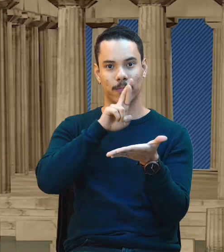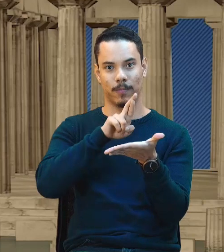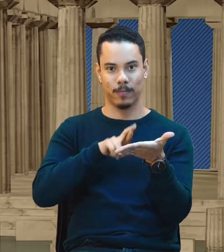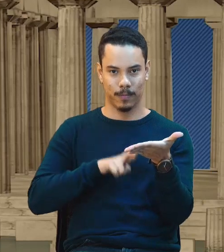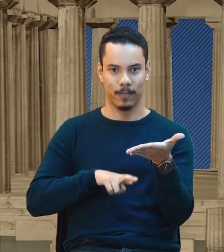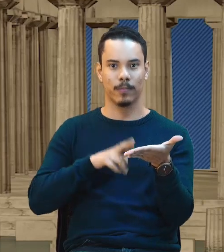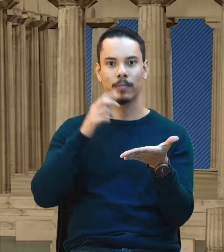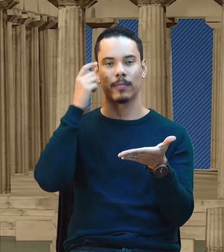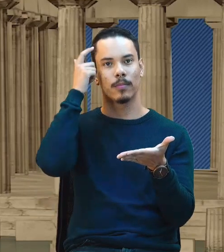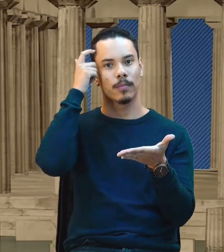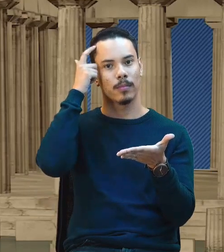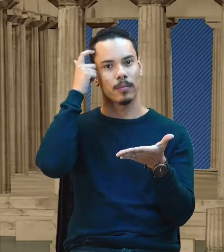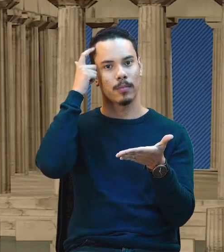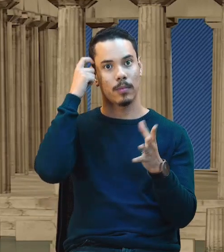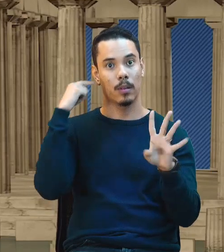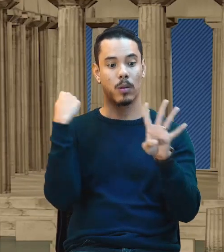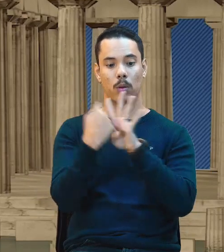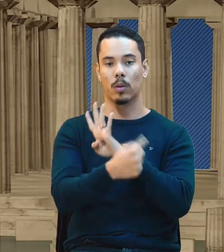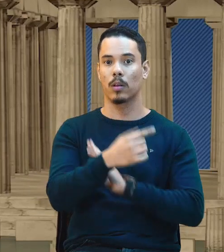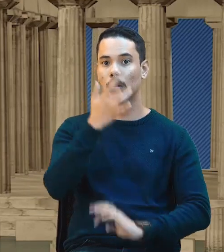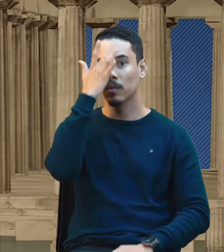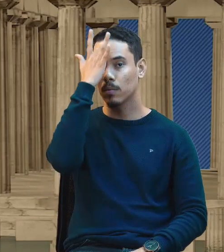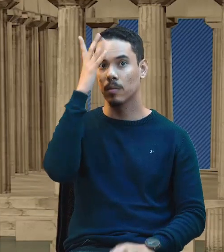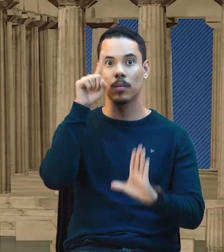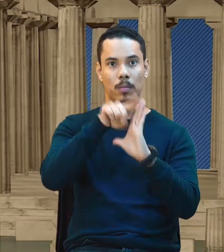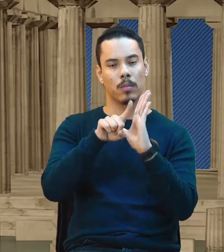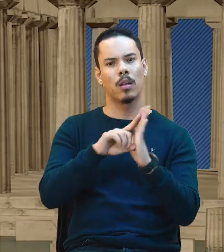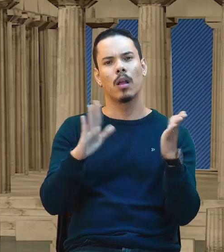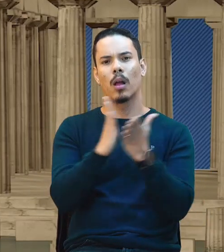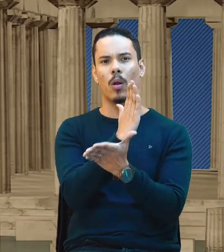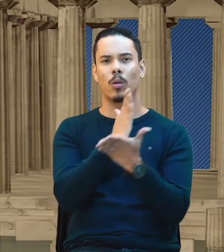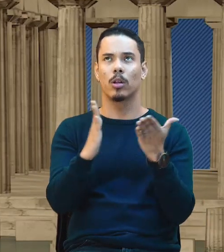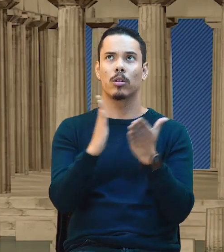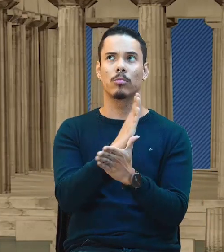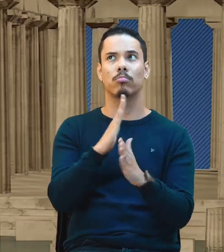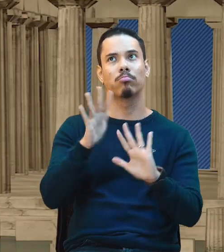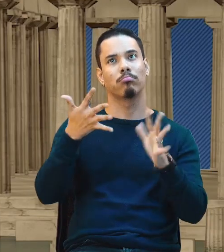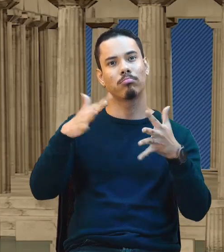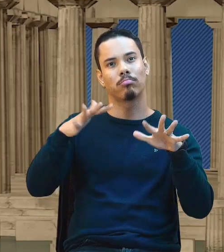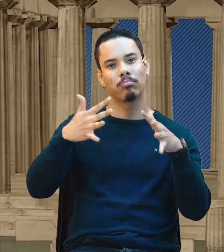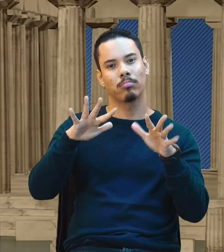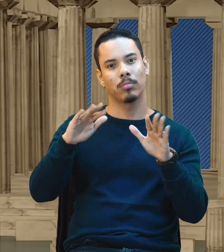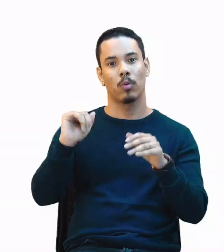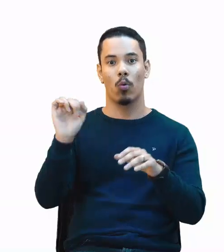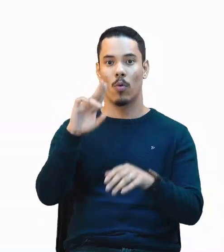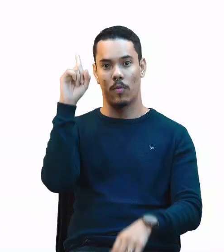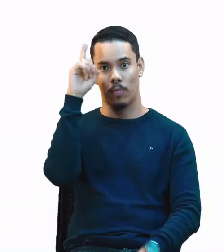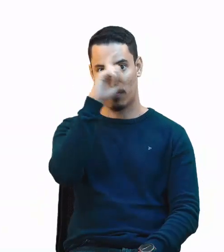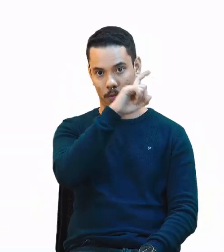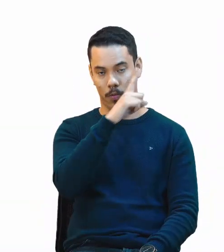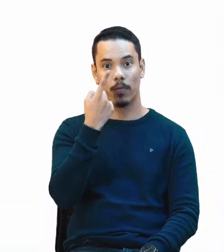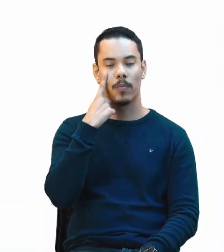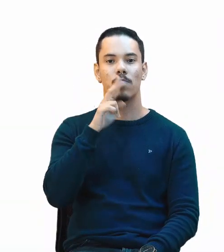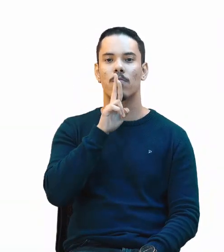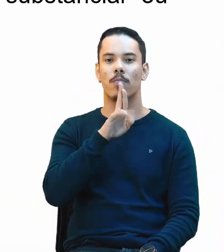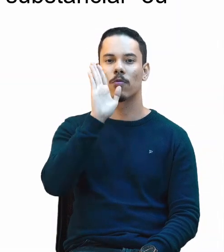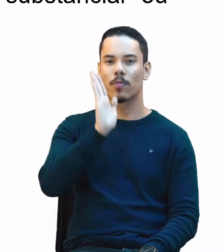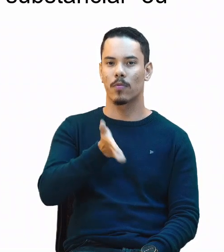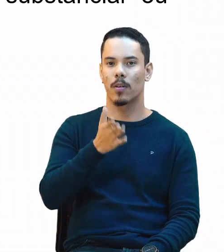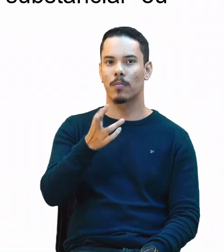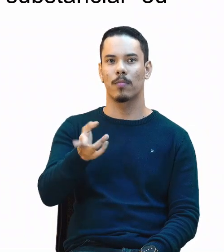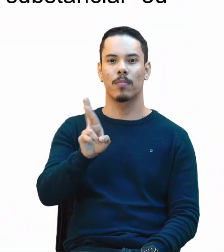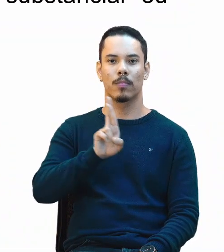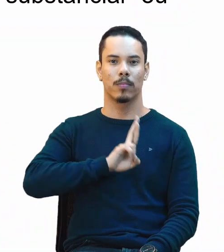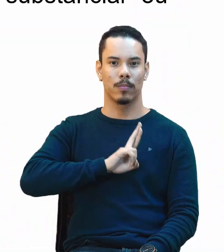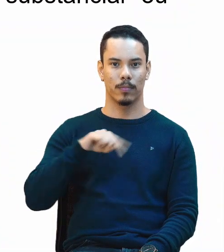São 4, bem fáceis. É claro que tem alguma de nível difícil ou médio, tá? Vamos lá, conseguiram responder? Mande a resposta para